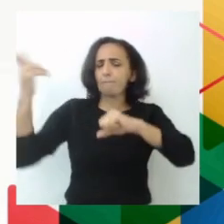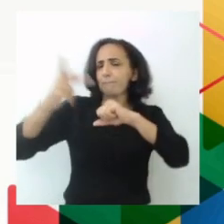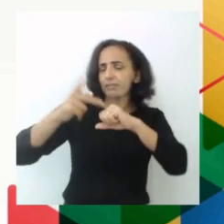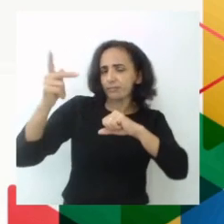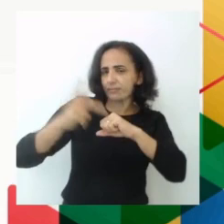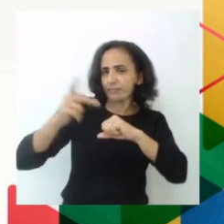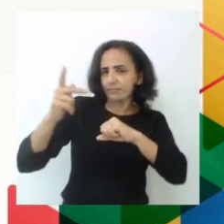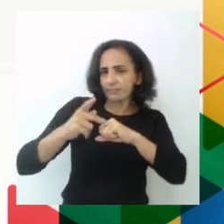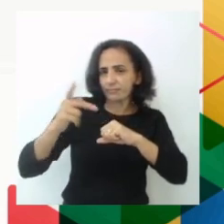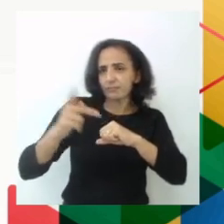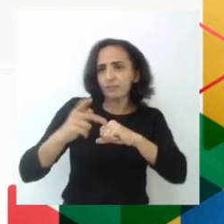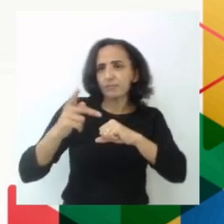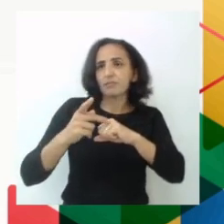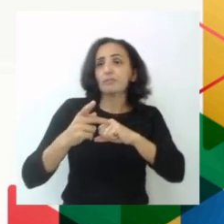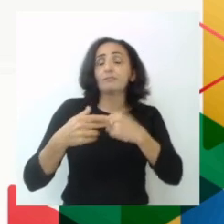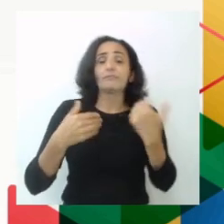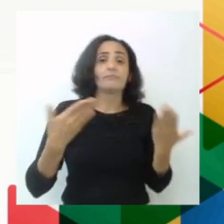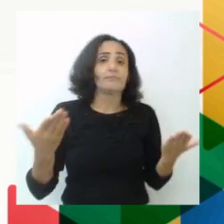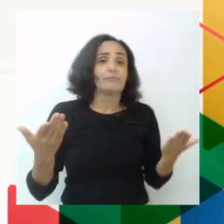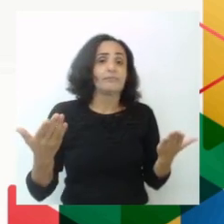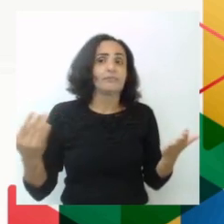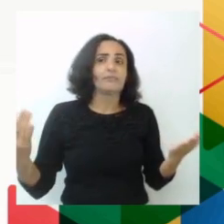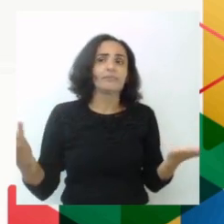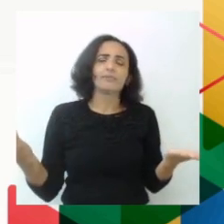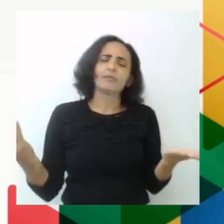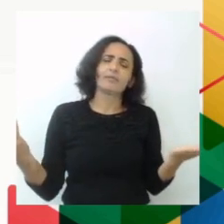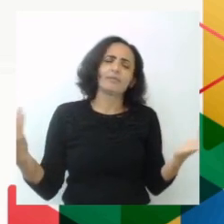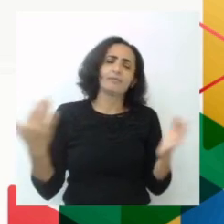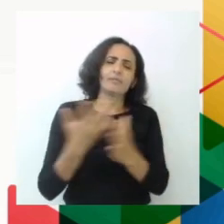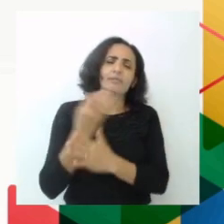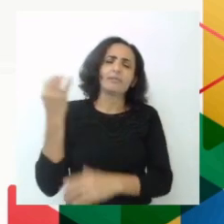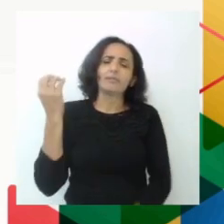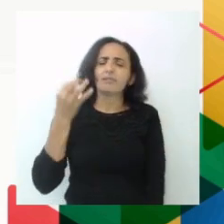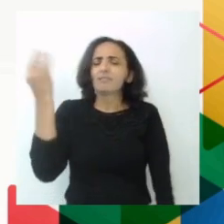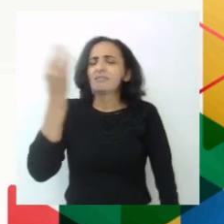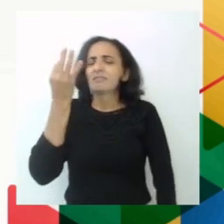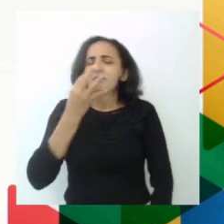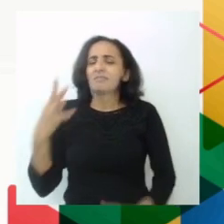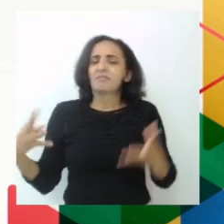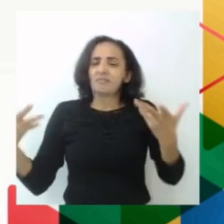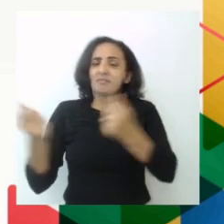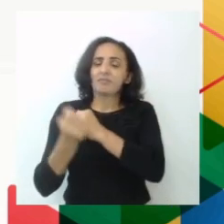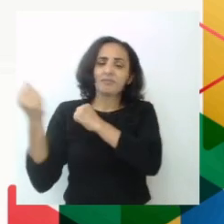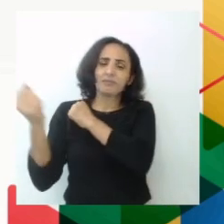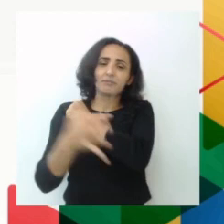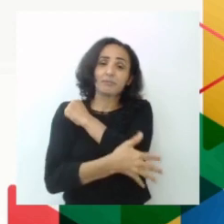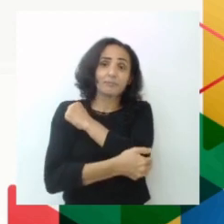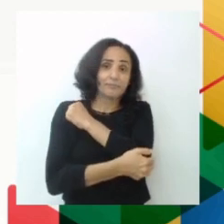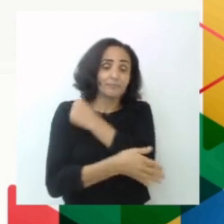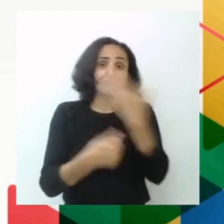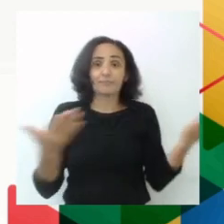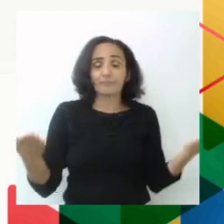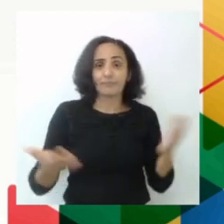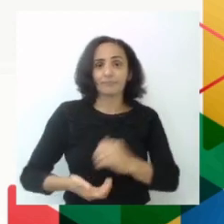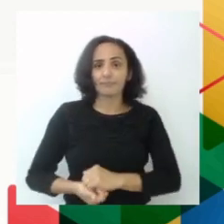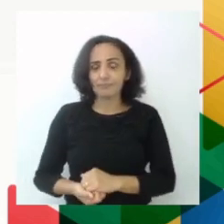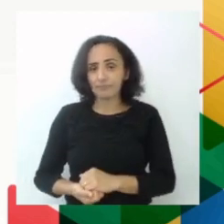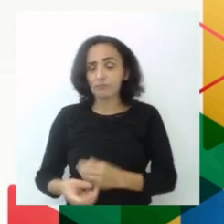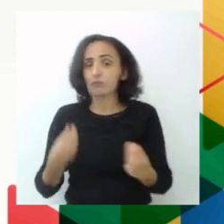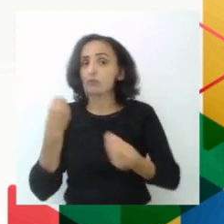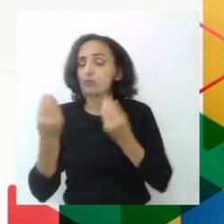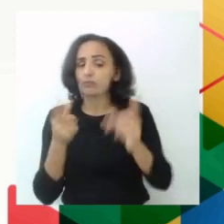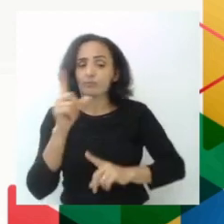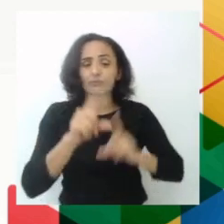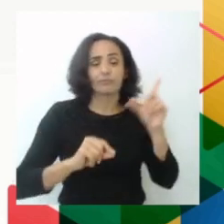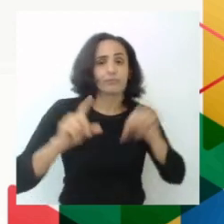Petrolina e a cidade maravilhosa, Cabo de Santo Agostinho. Então tá aí. Como é que a gente vai